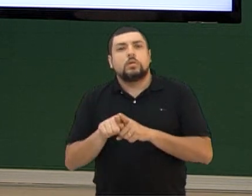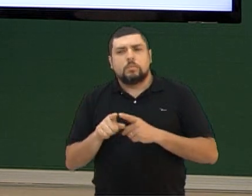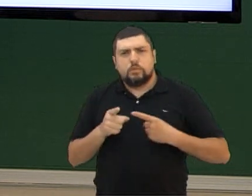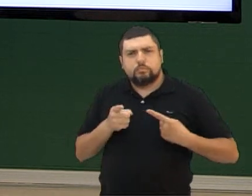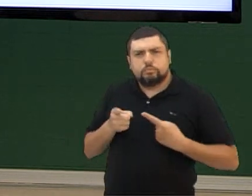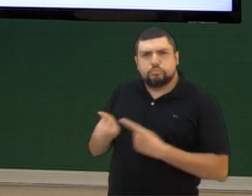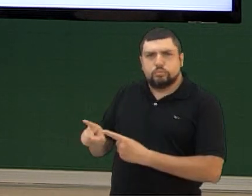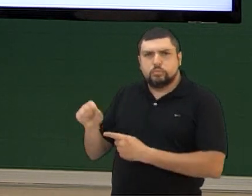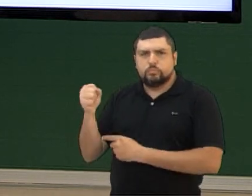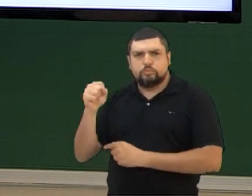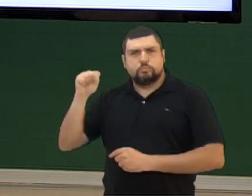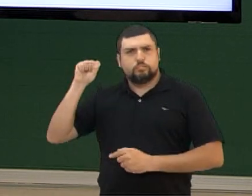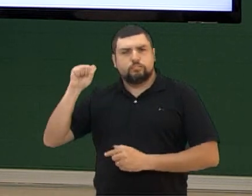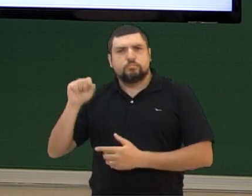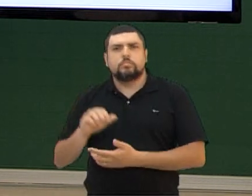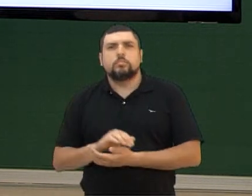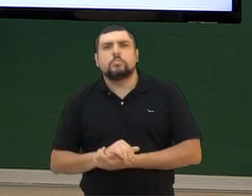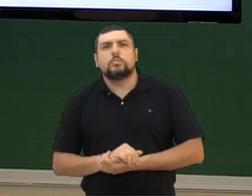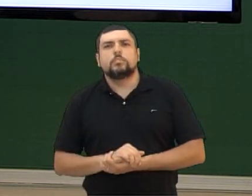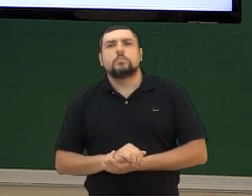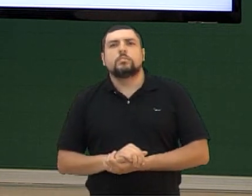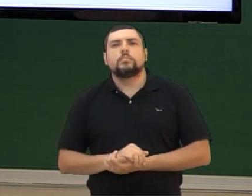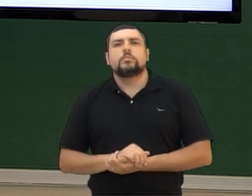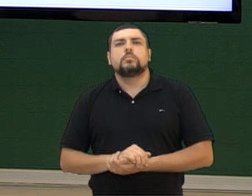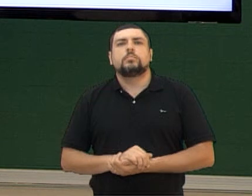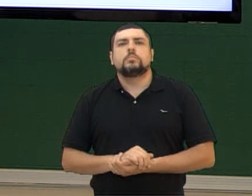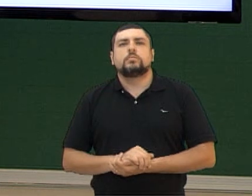os inimigos do regime.